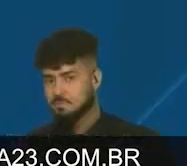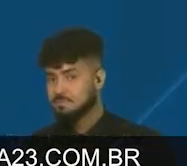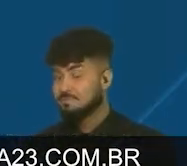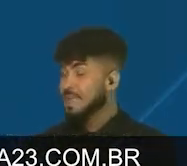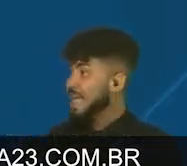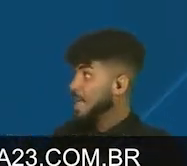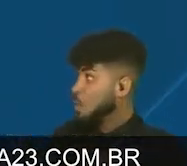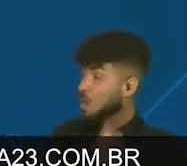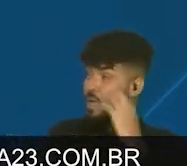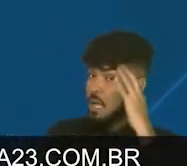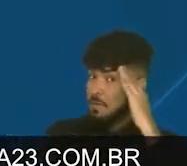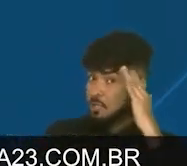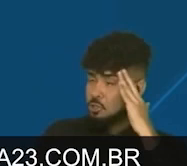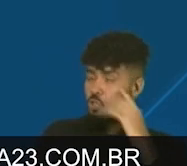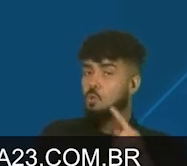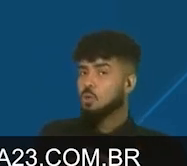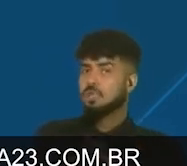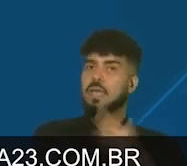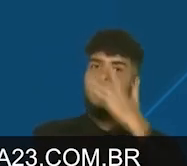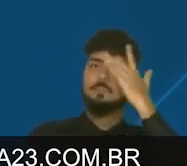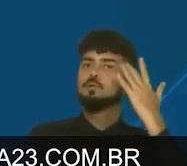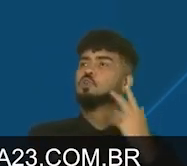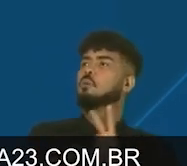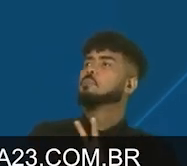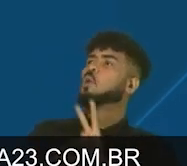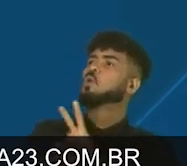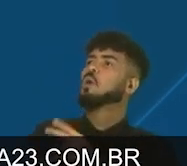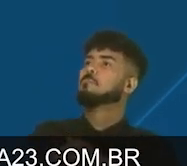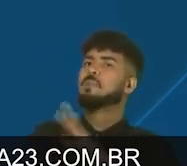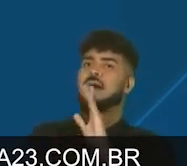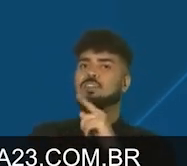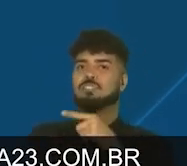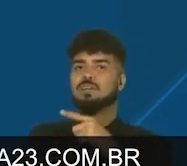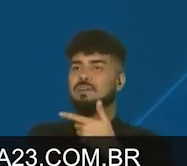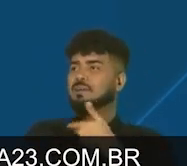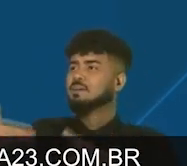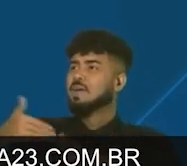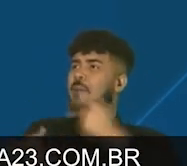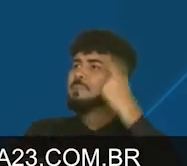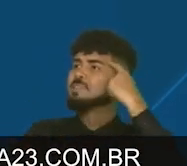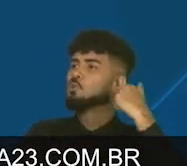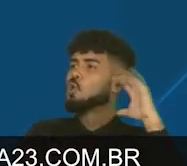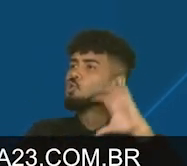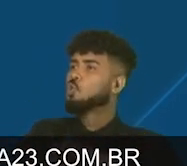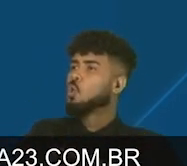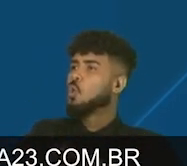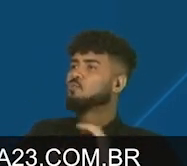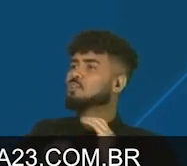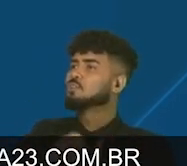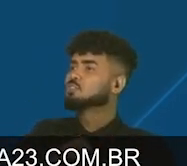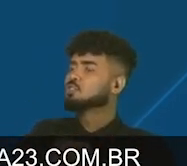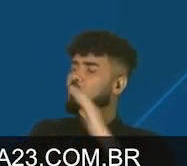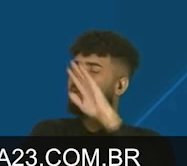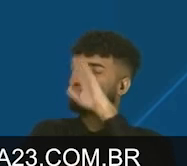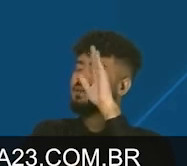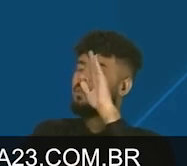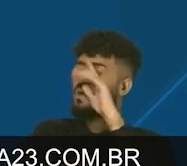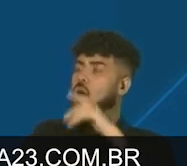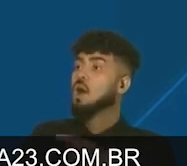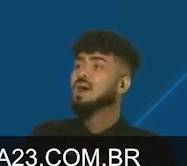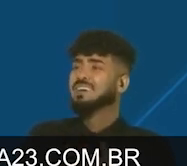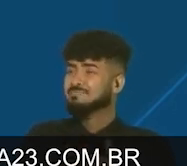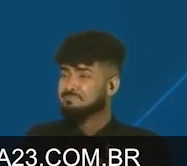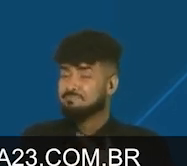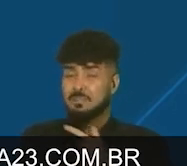pessoas procuraram mais serviço público pensando, por exemplo, no Covid, ou aí foram procurar e relataram,